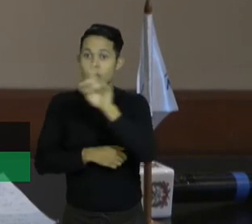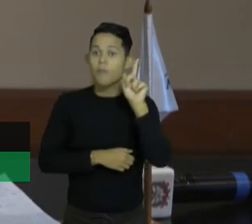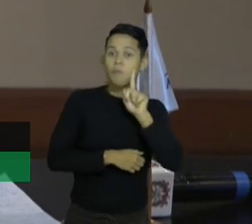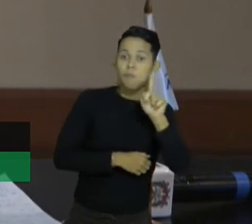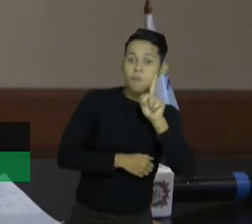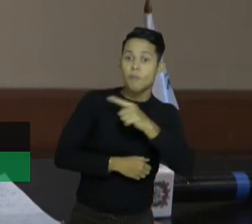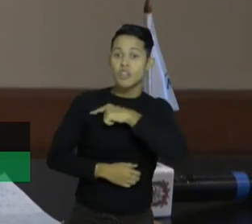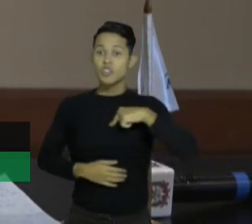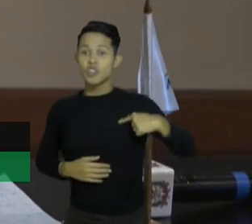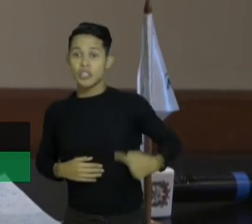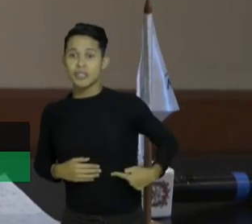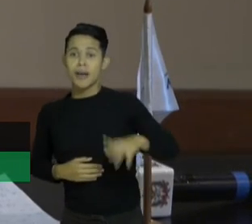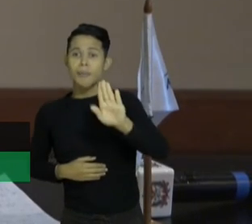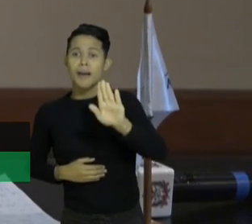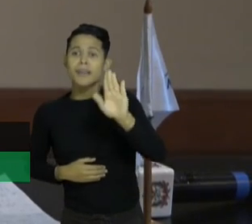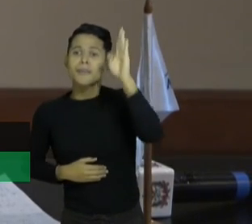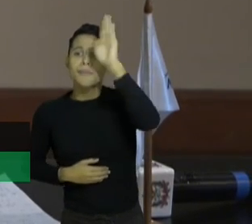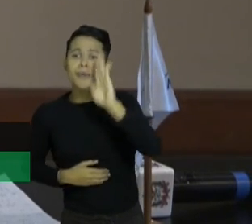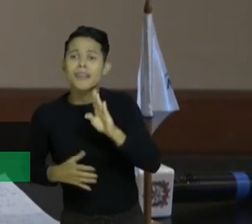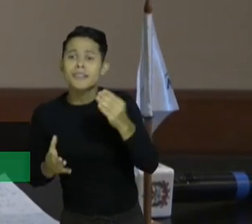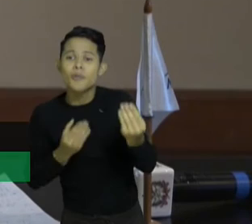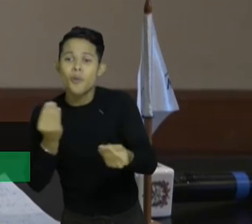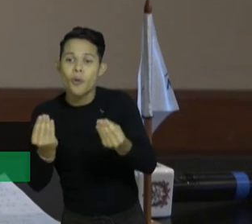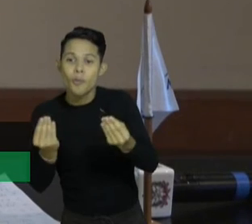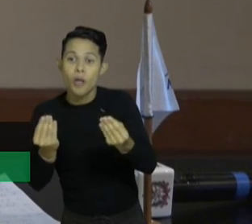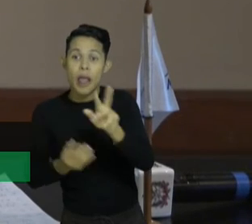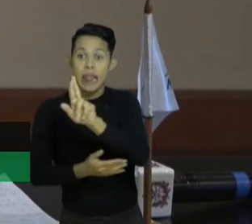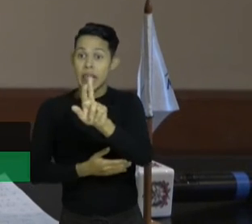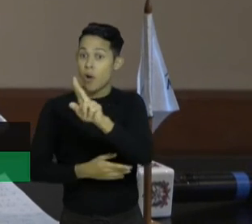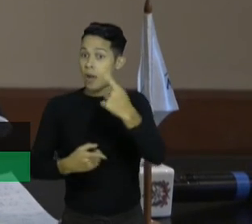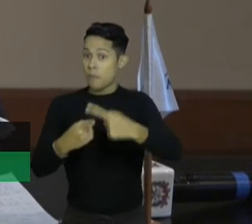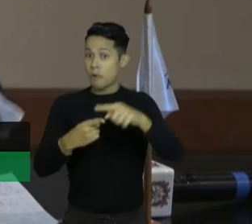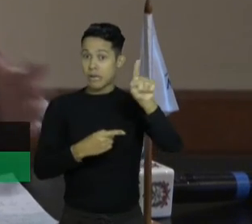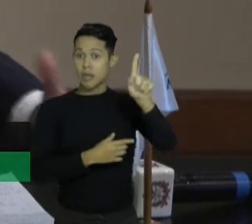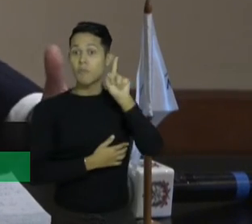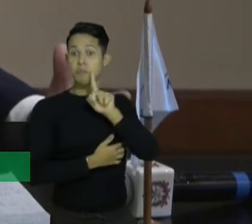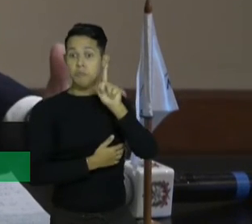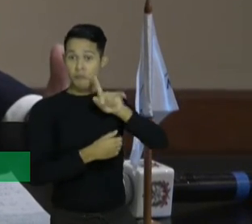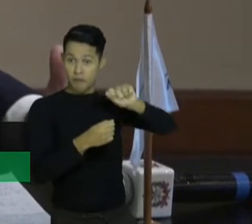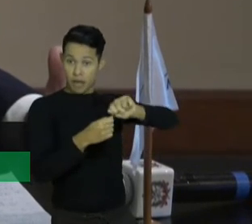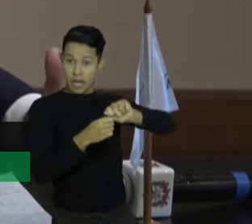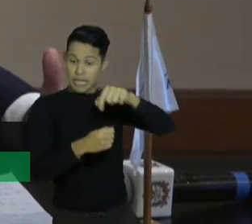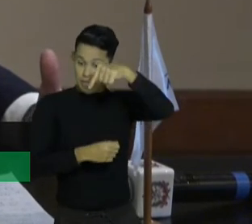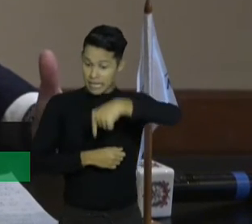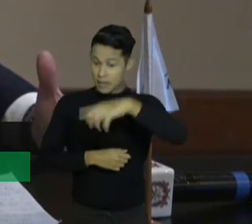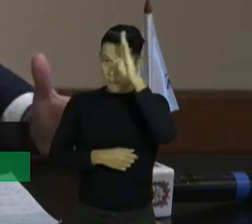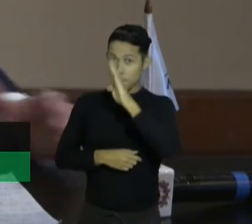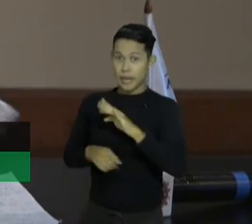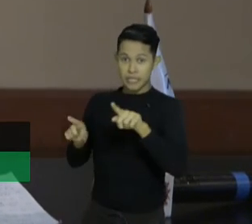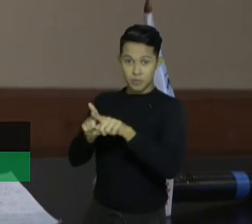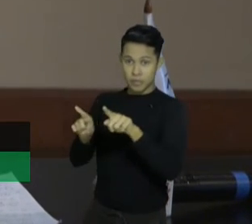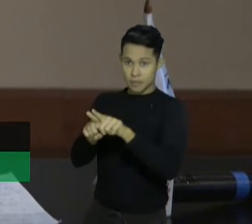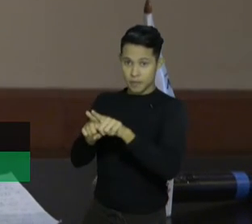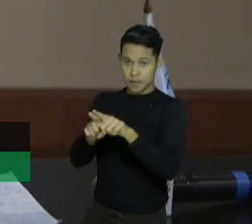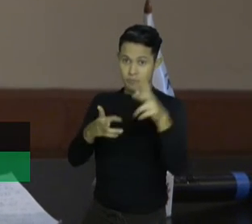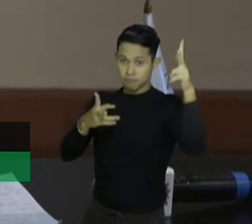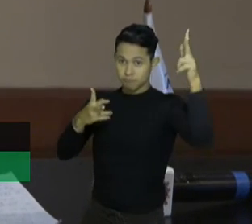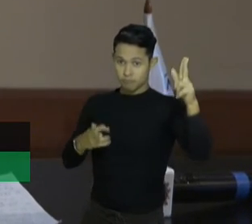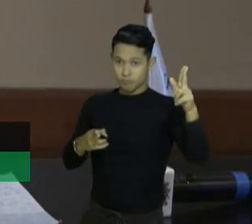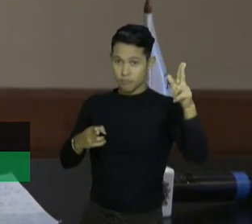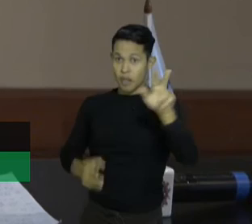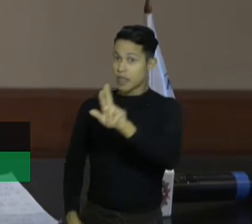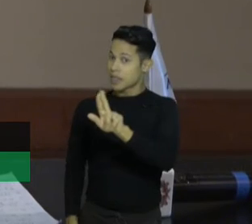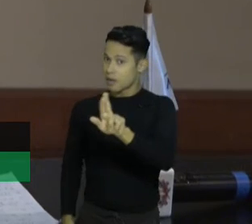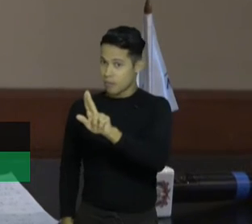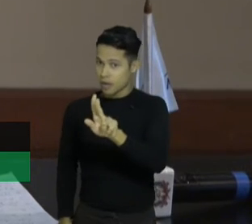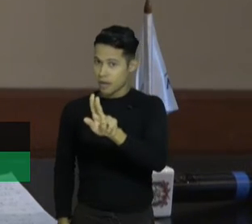fazer olha não é porque um país tá fazendo que é uma boa ideia isso não é política pública baseada em evidência né e mais você